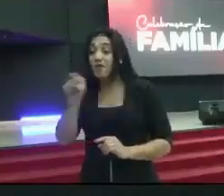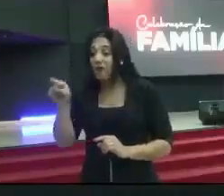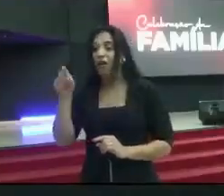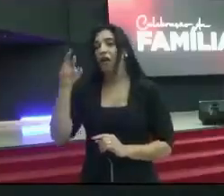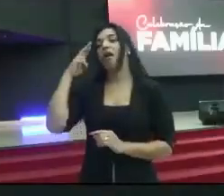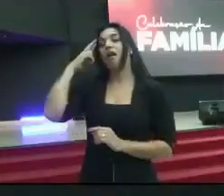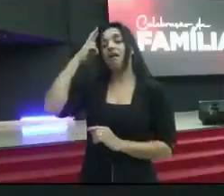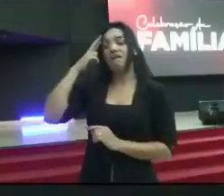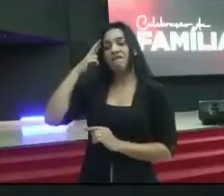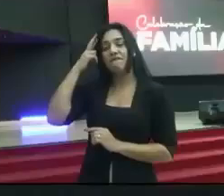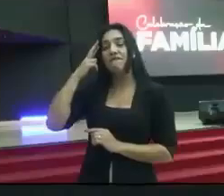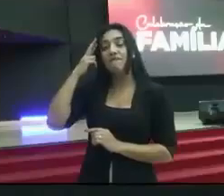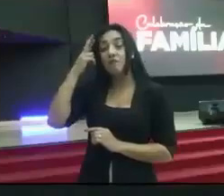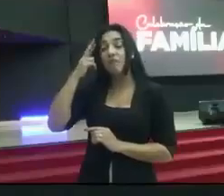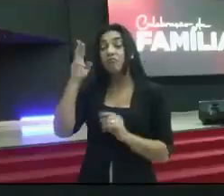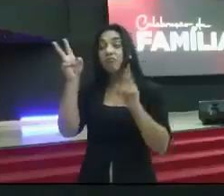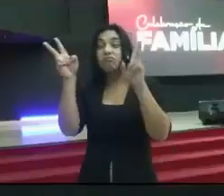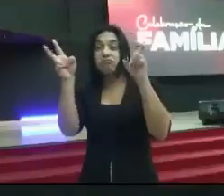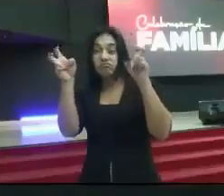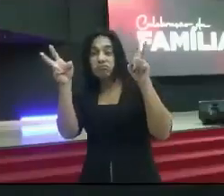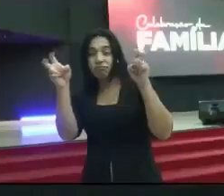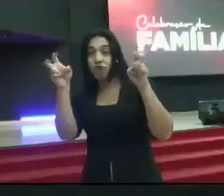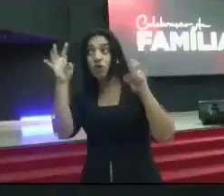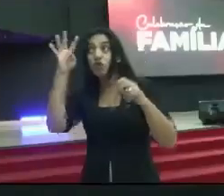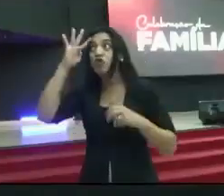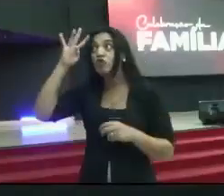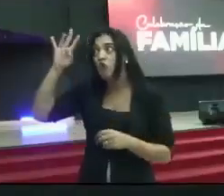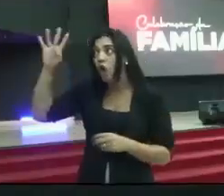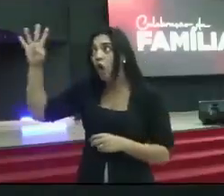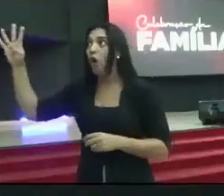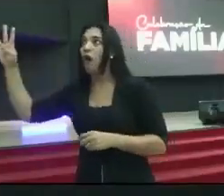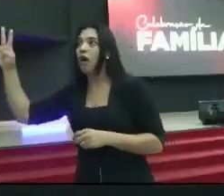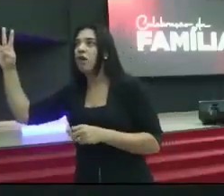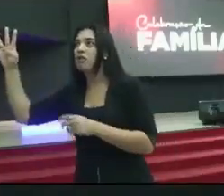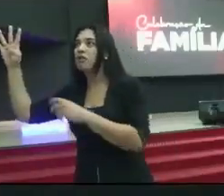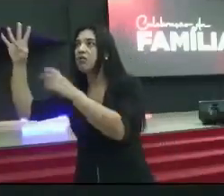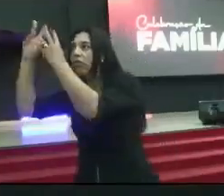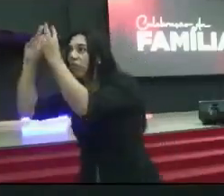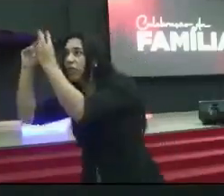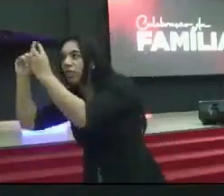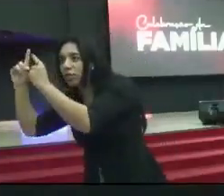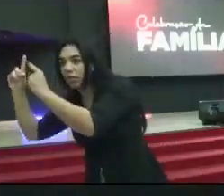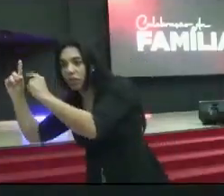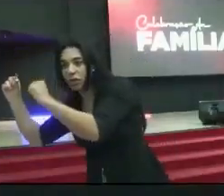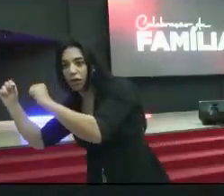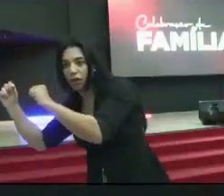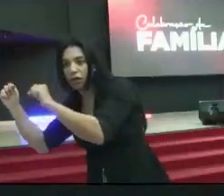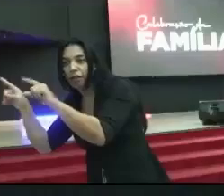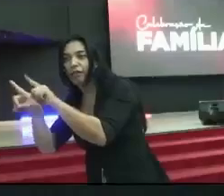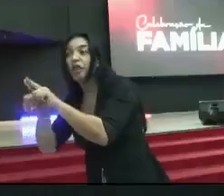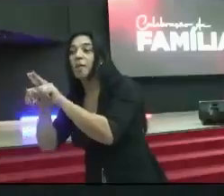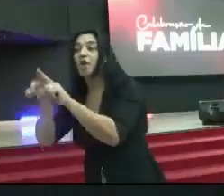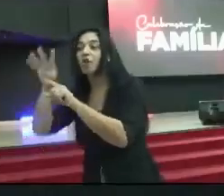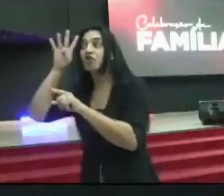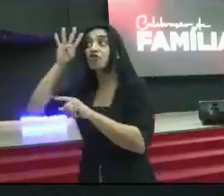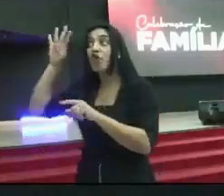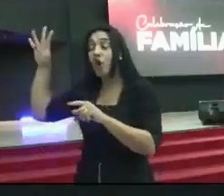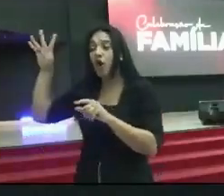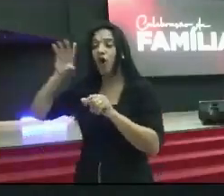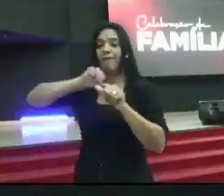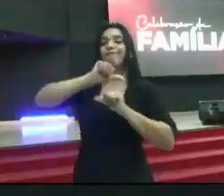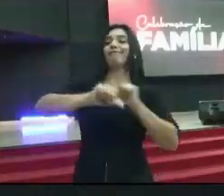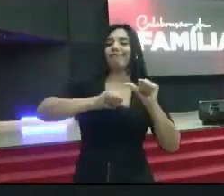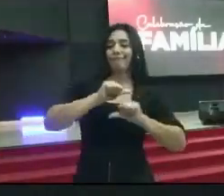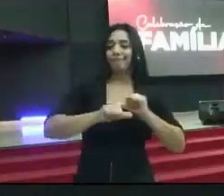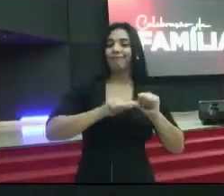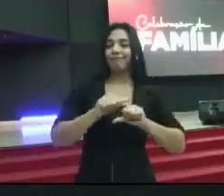reflexão sobre entre sonhos despedaçados e sonhos